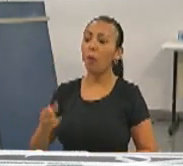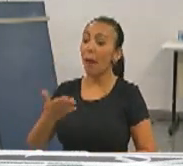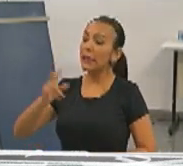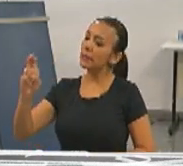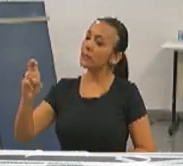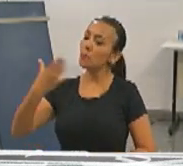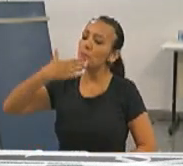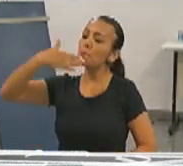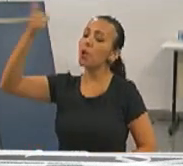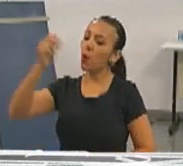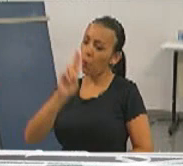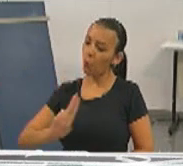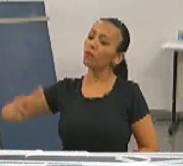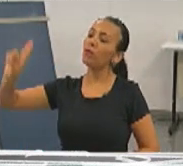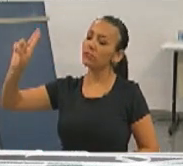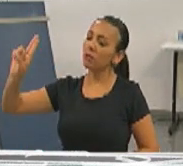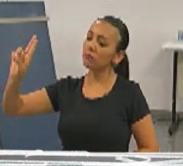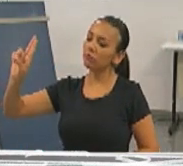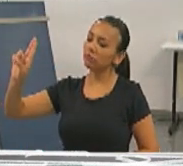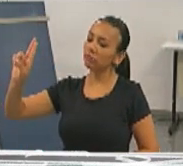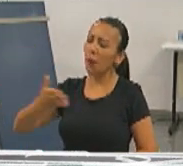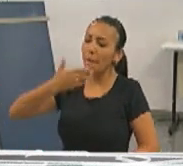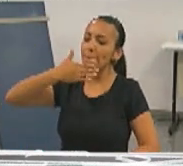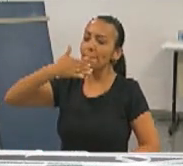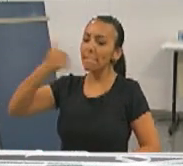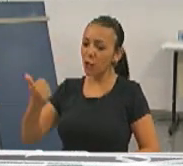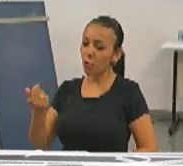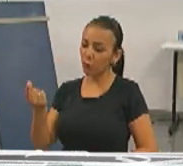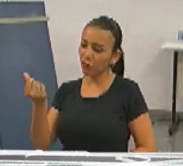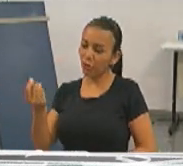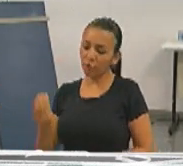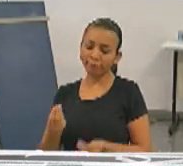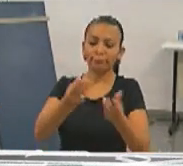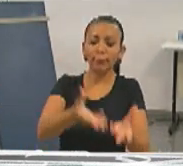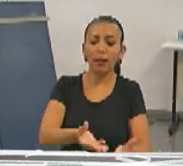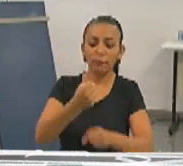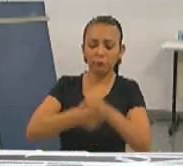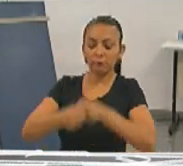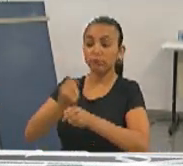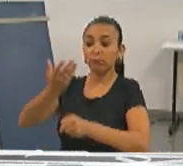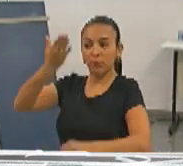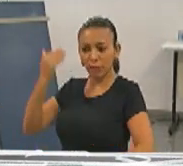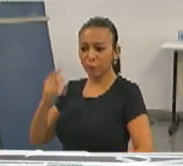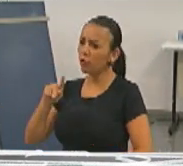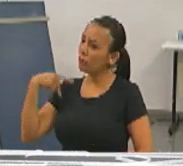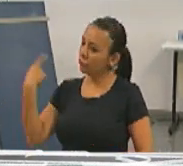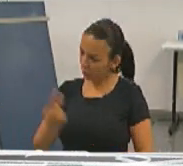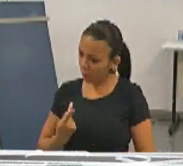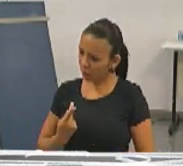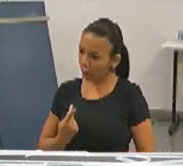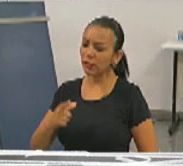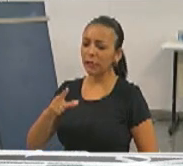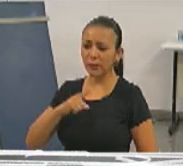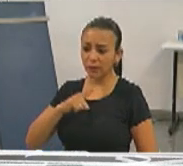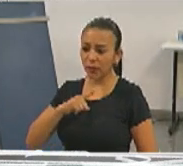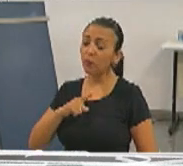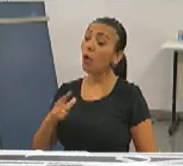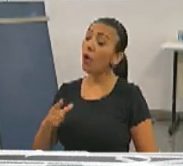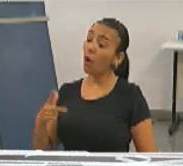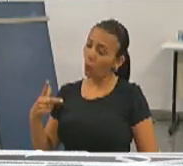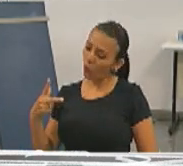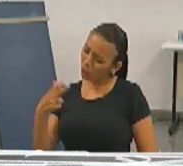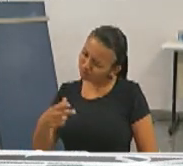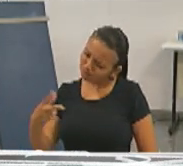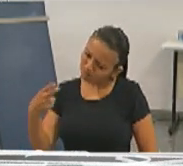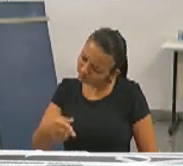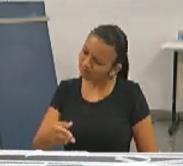melhores universidades que melhor aplicaram seu orçamento no ano passado, não tendo sofrido severamente com os cortes